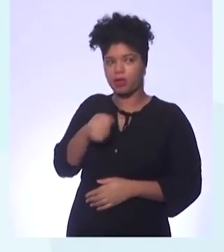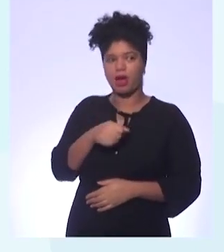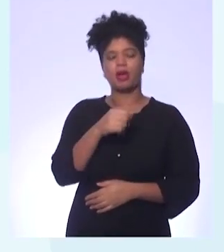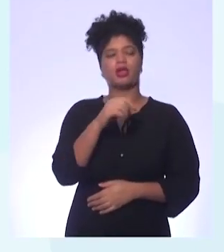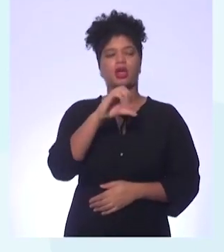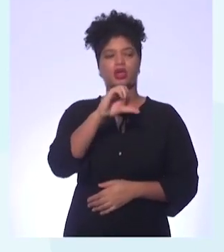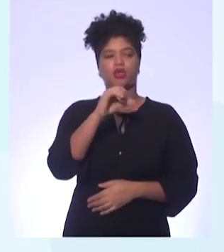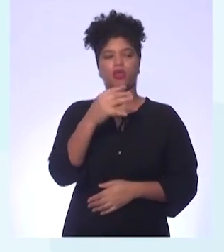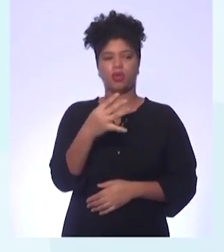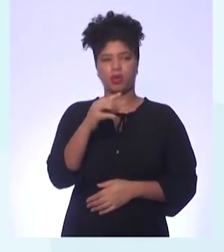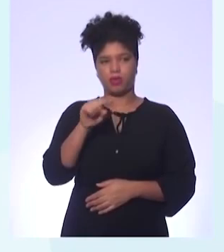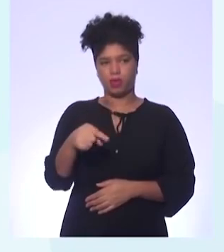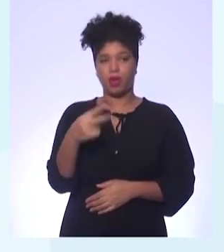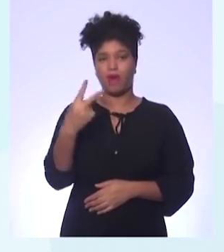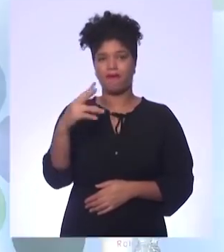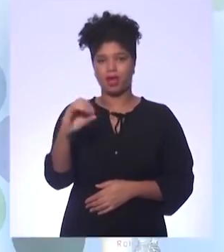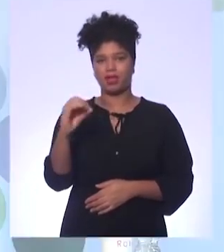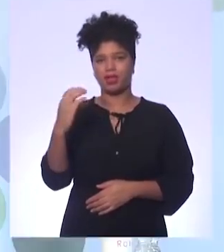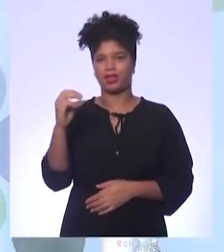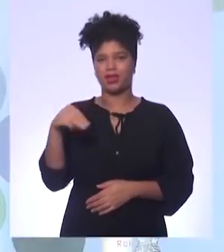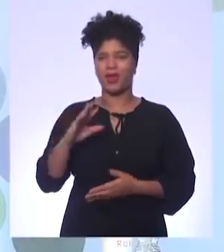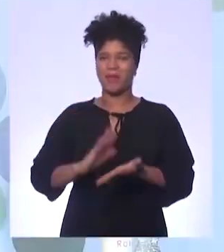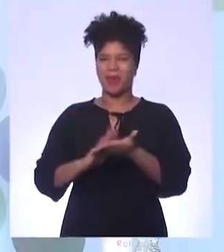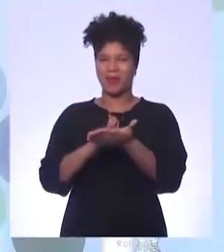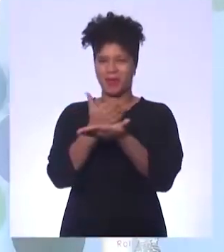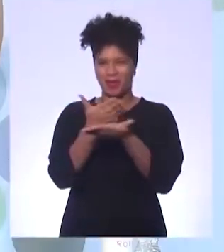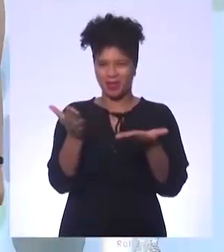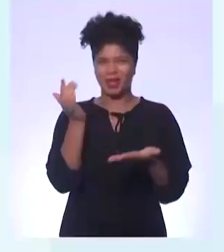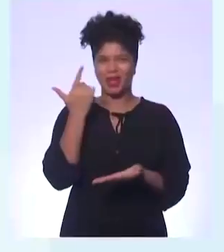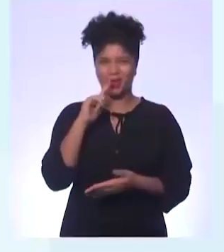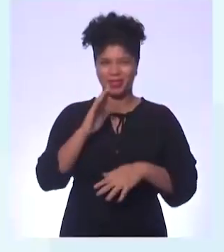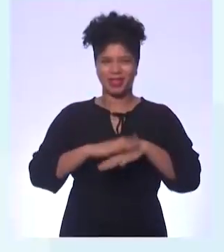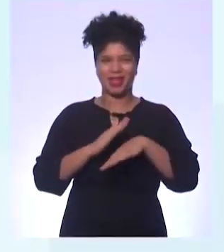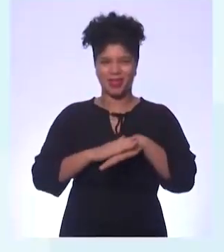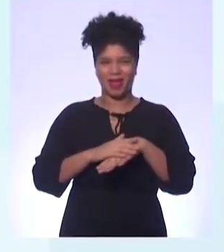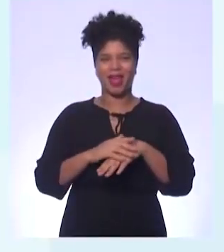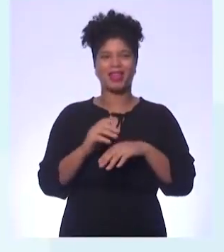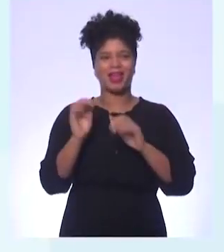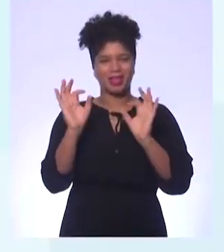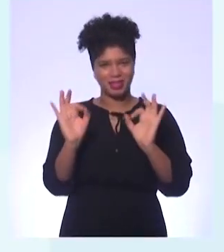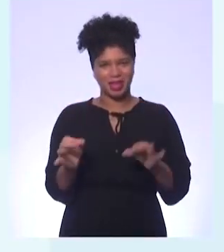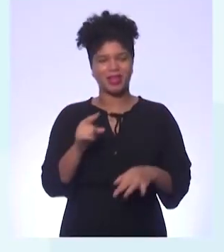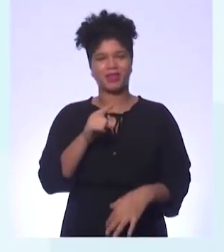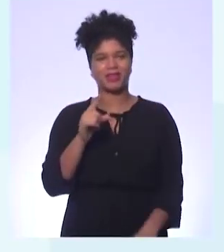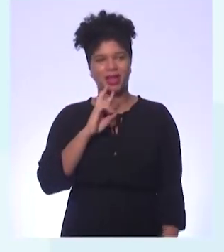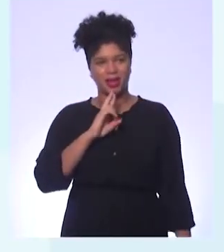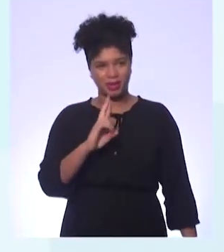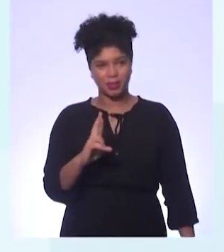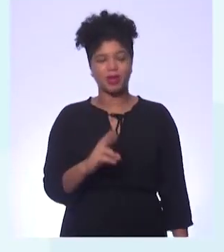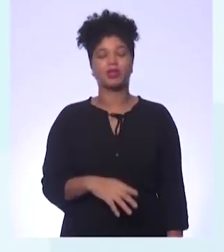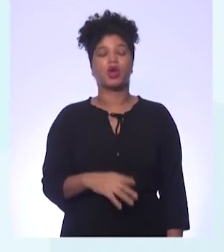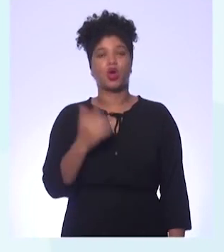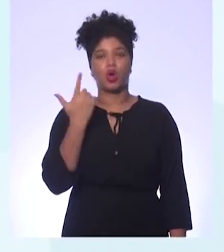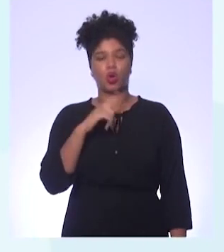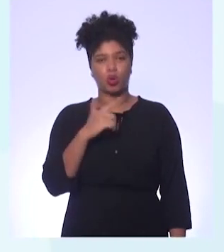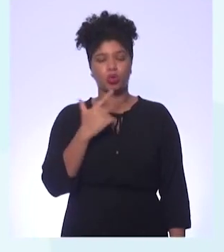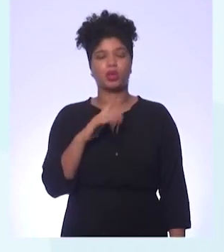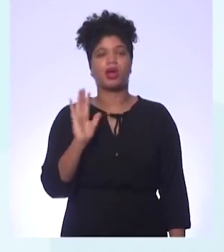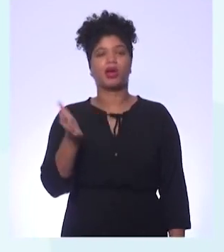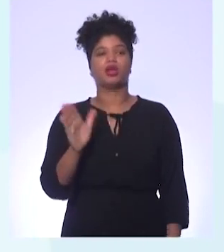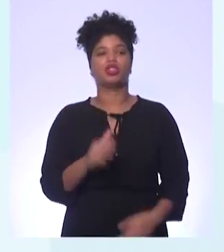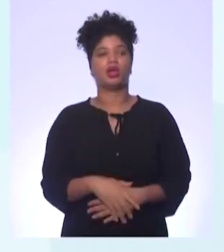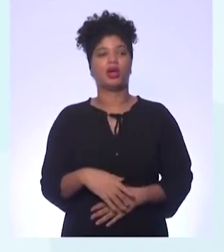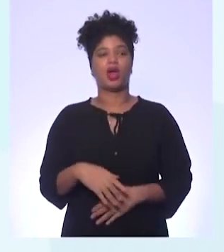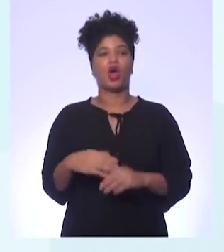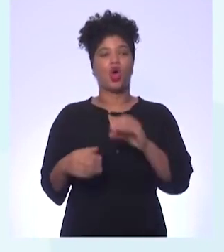94,20 centímetros. Então, parabéns para quem conseguiu fazer. Tá aqui a resolução para vocês. Então, a gente mediu o comprimento agora da